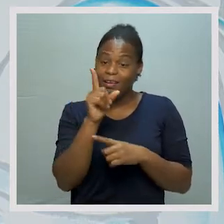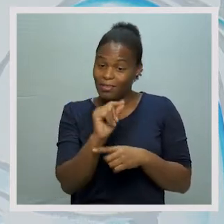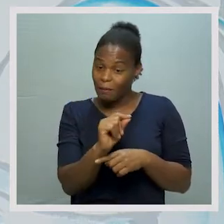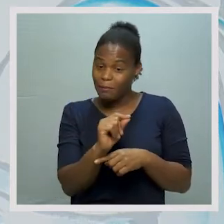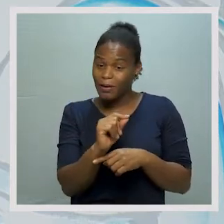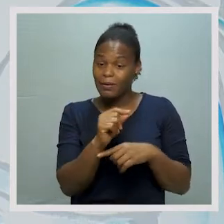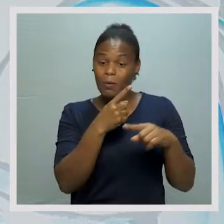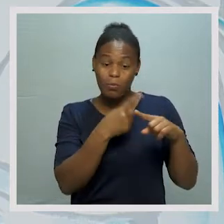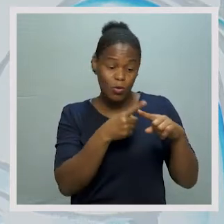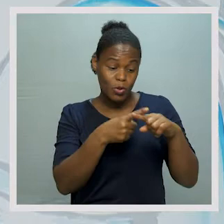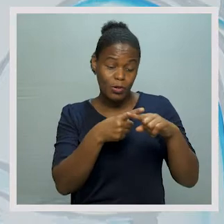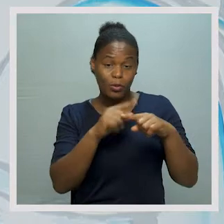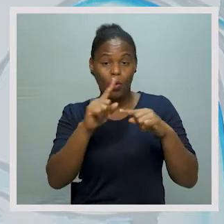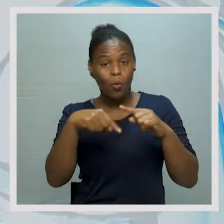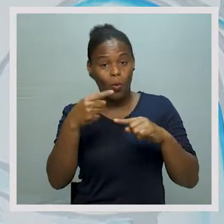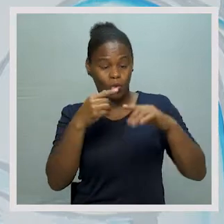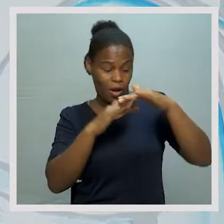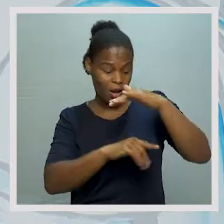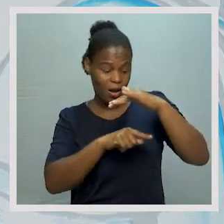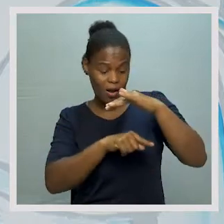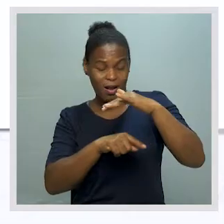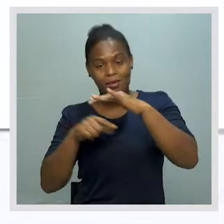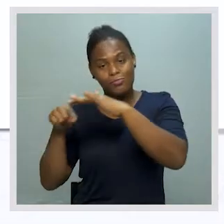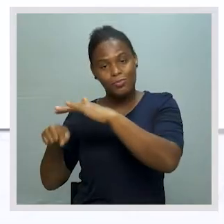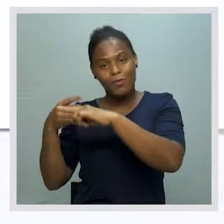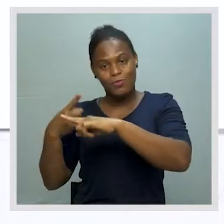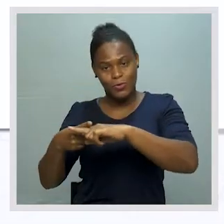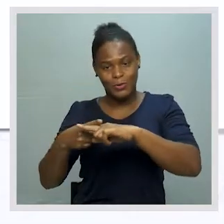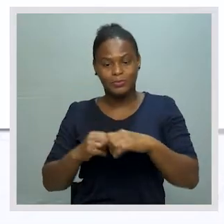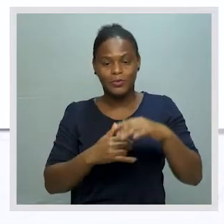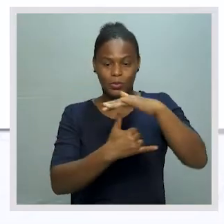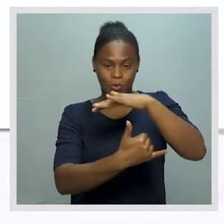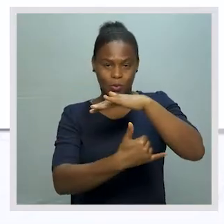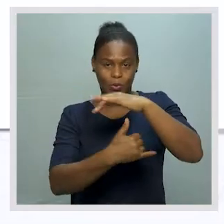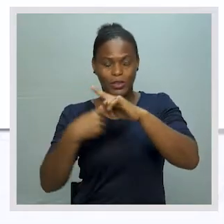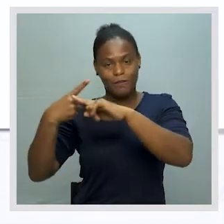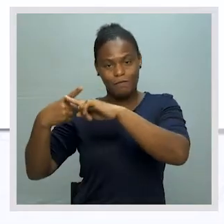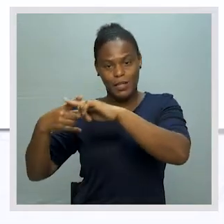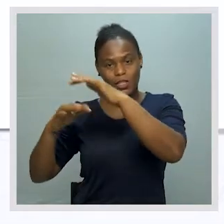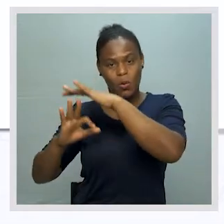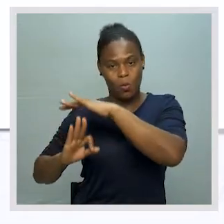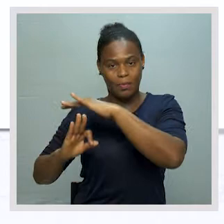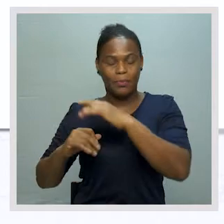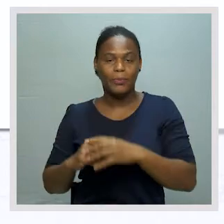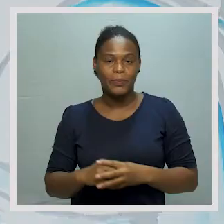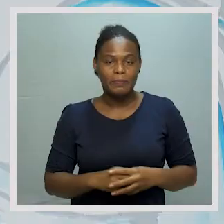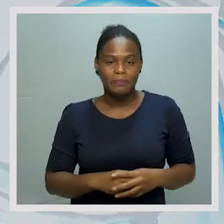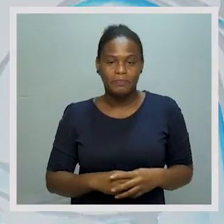também multiplicar os respectivos denominadores. 2 vezes